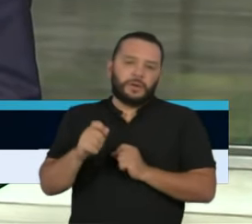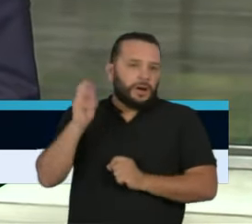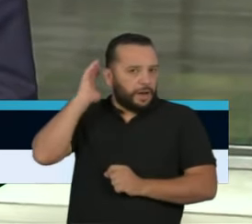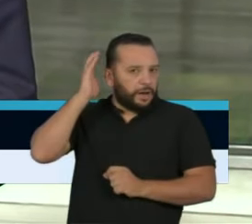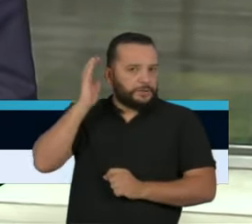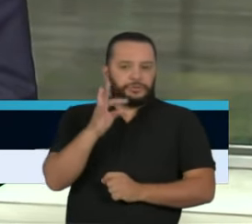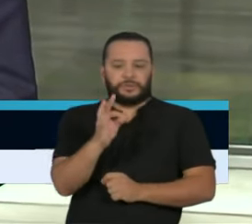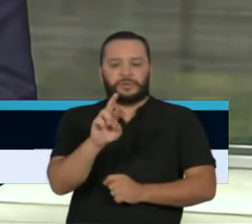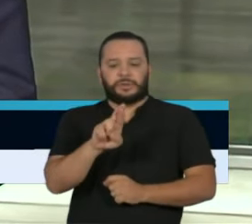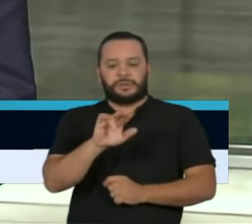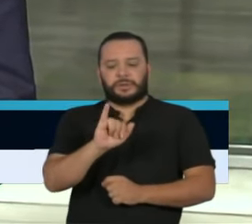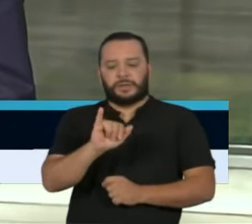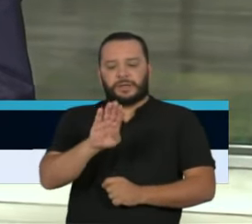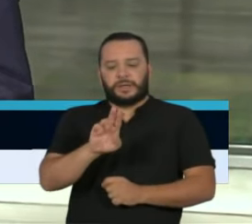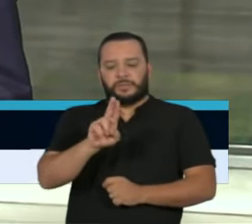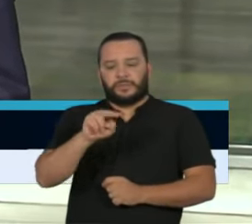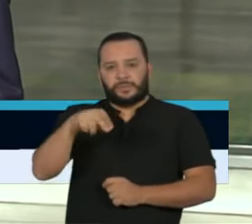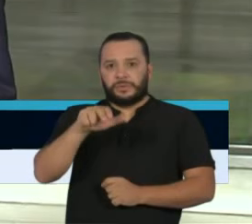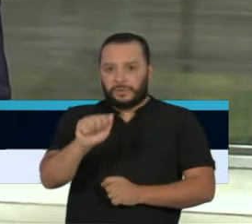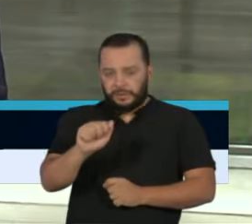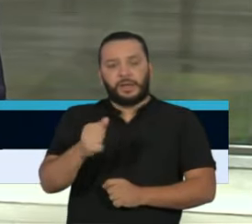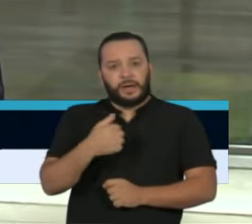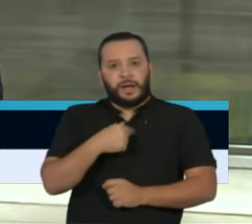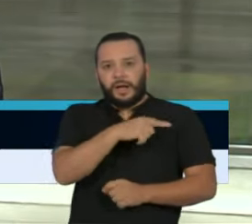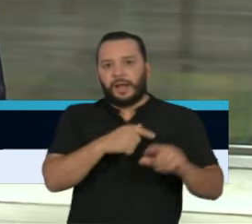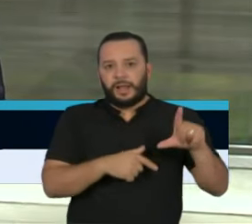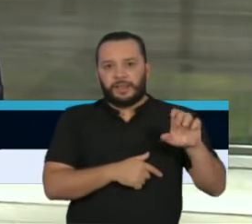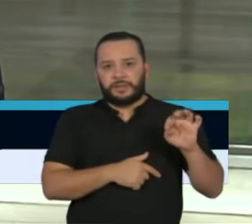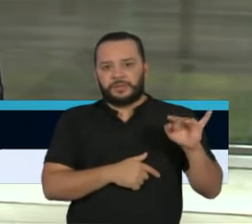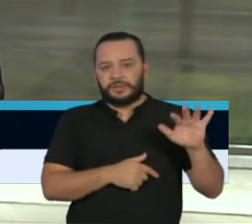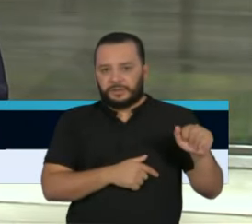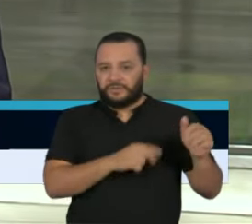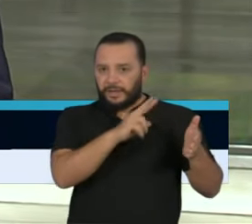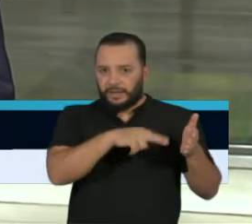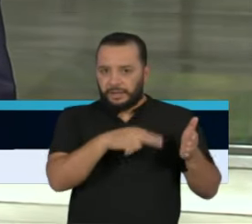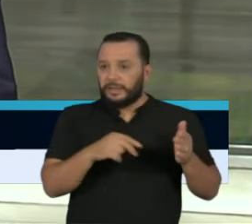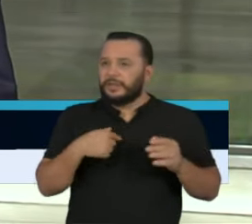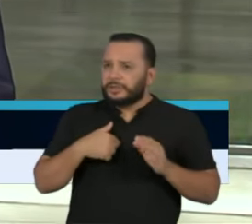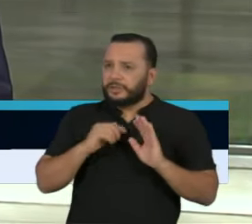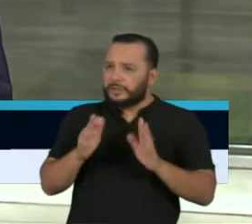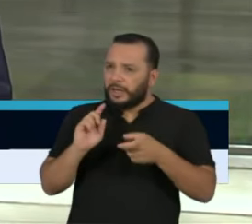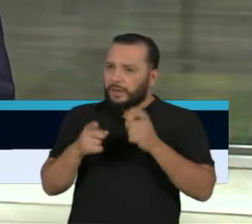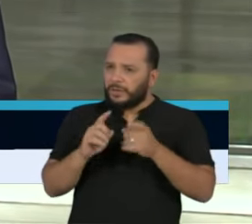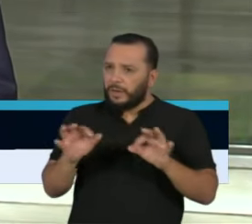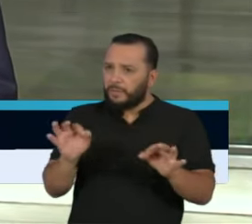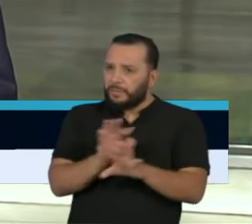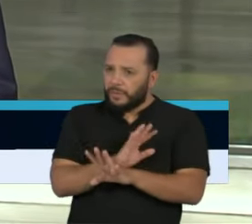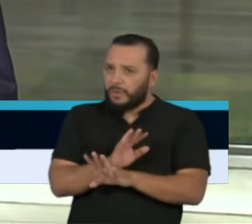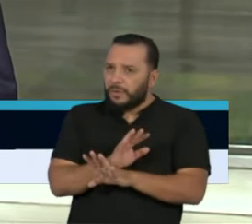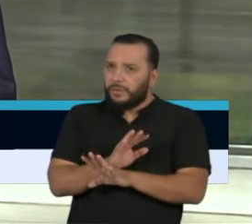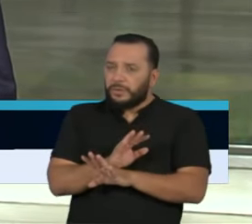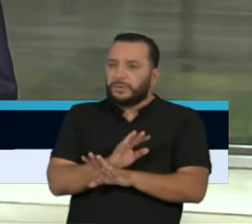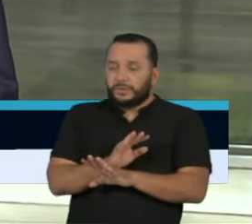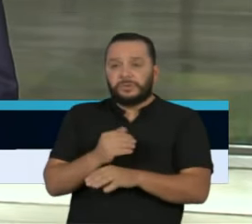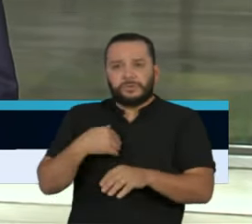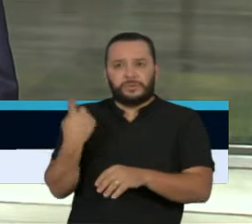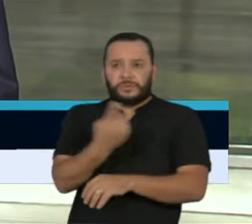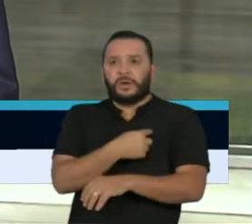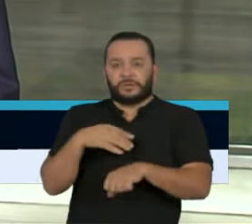Bragalha fará. Vou pedir até a nossa equipe que, ao término da coletiva, possa fazer um contato com o General